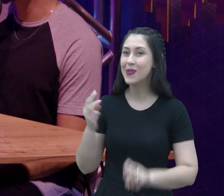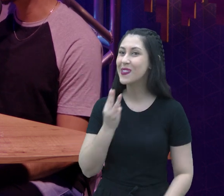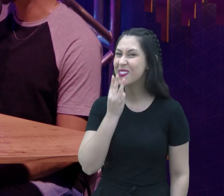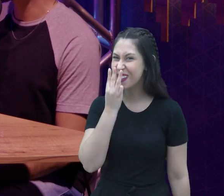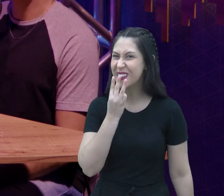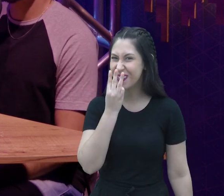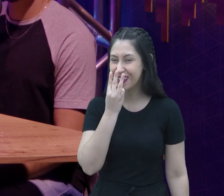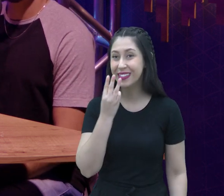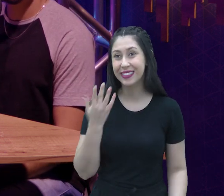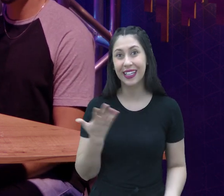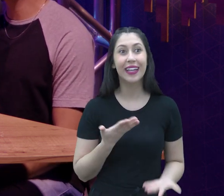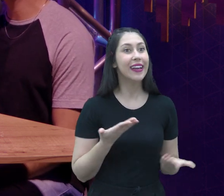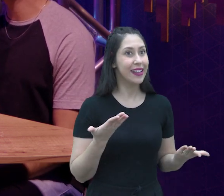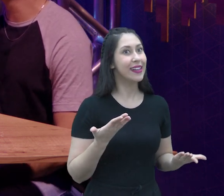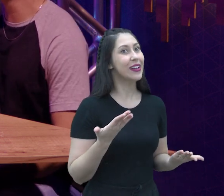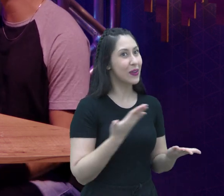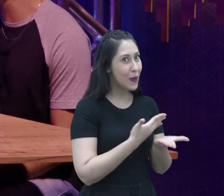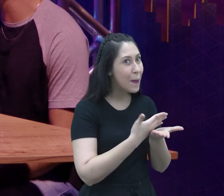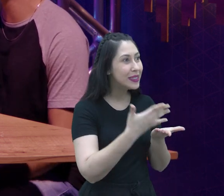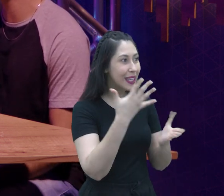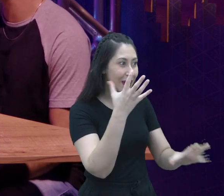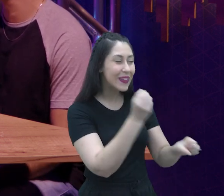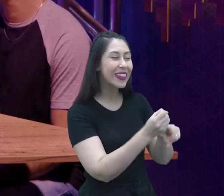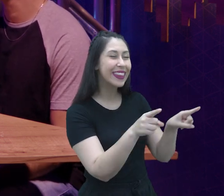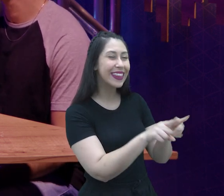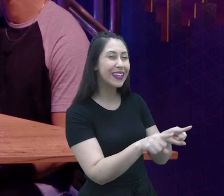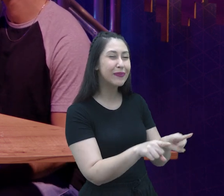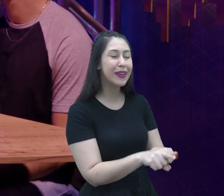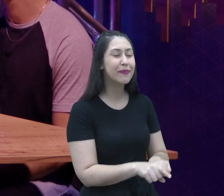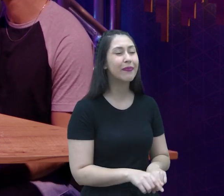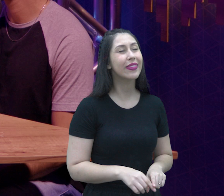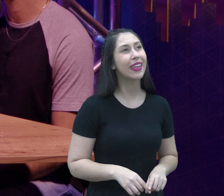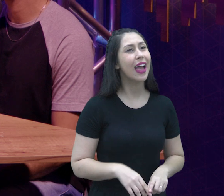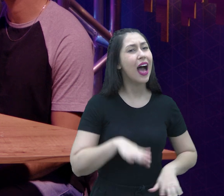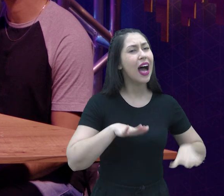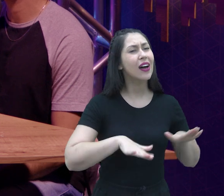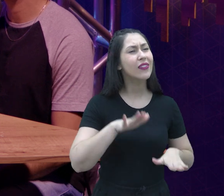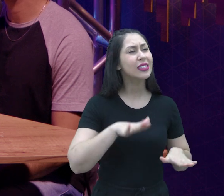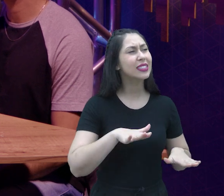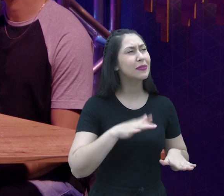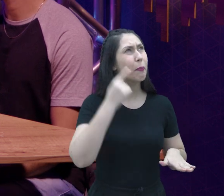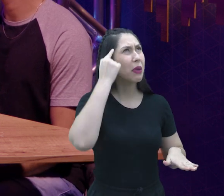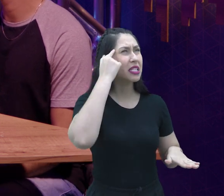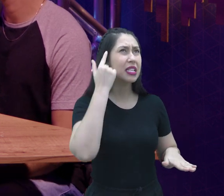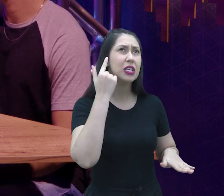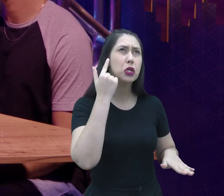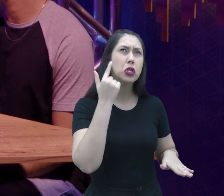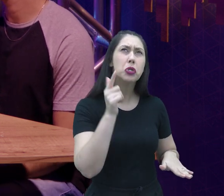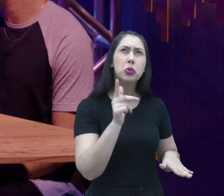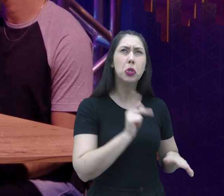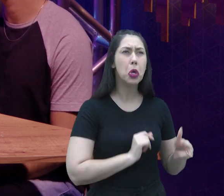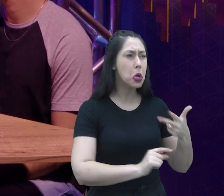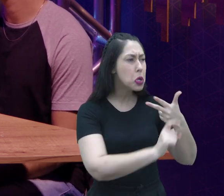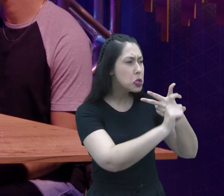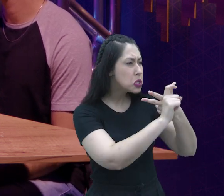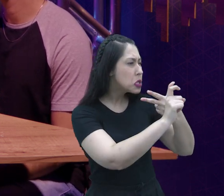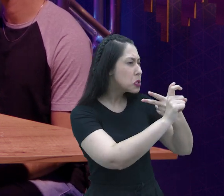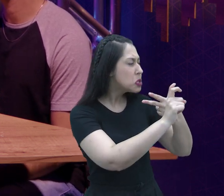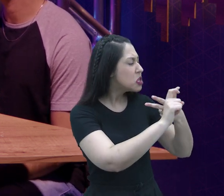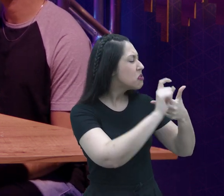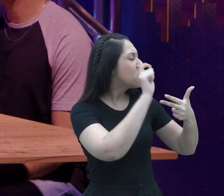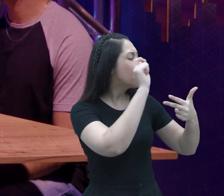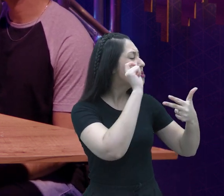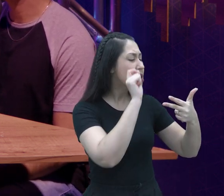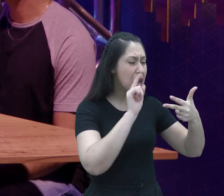Wars. Também. Começar a fazer essa contagem. E, Samu, pode até parecer difícil a princípio eu falar, o que é o poder executivo, o que